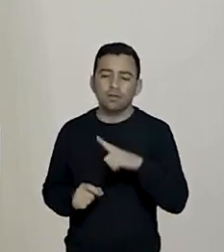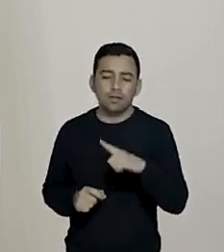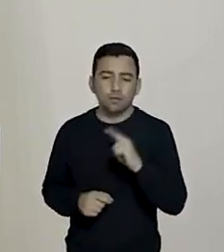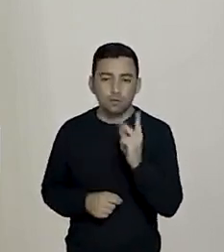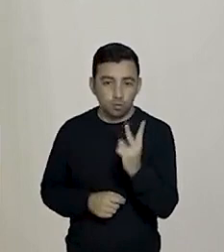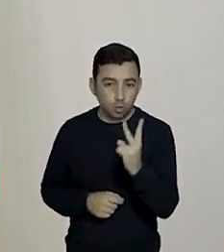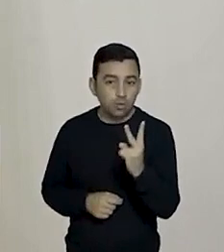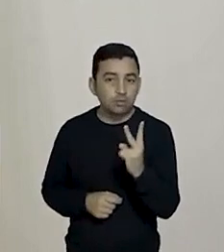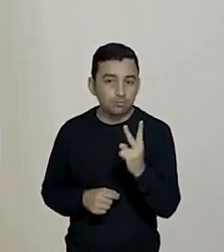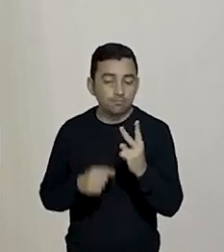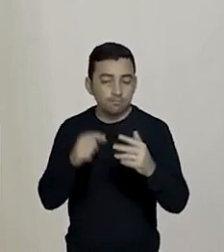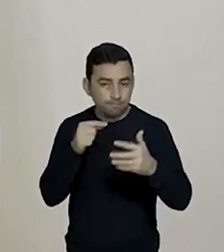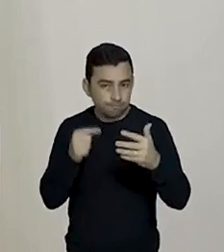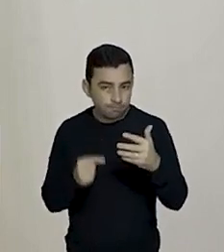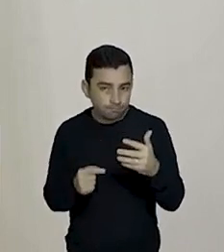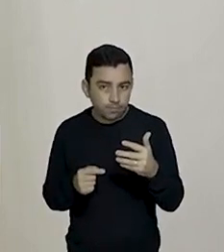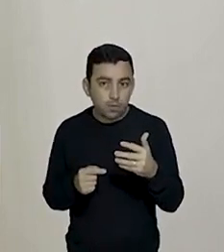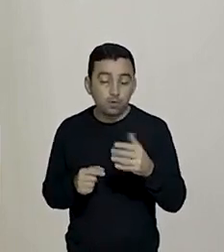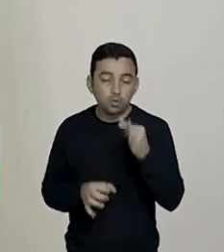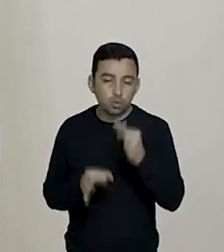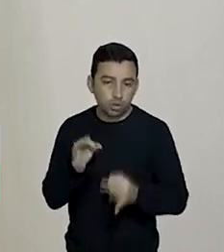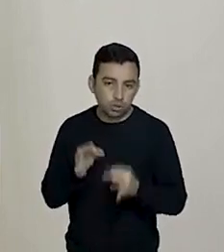princípios jurídicos